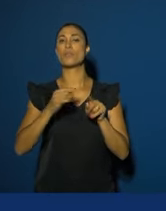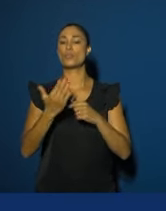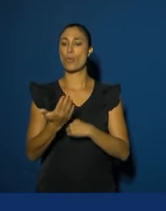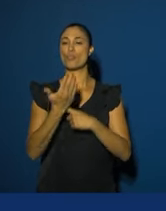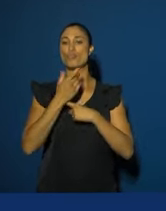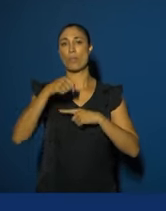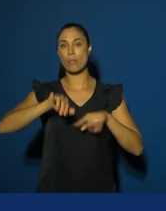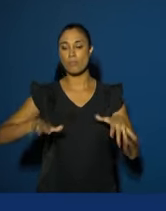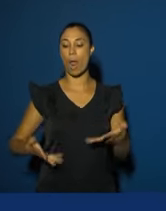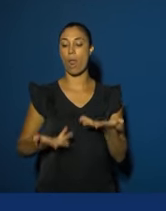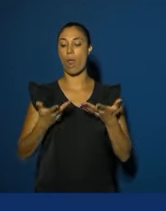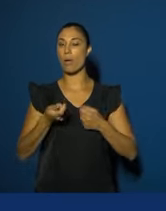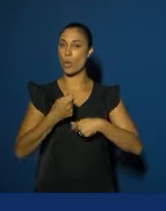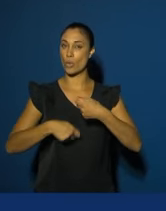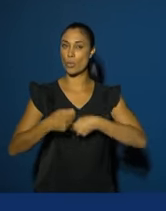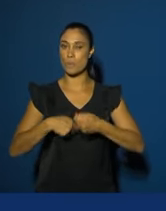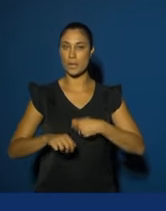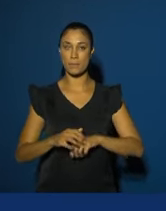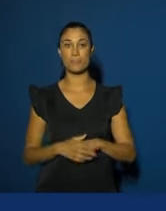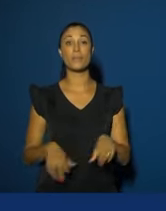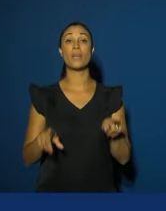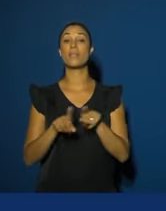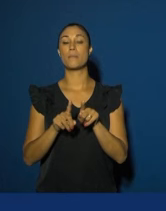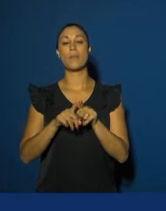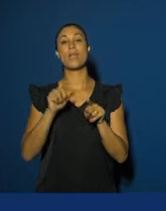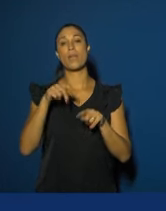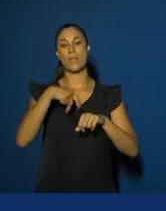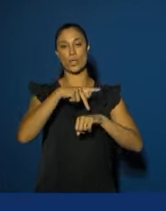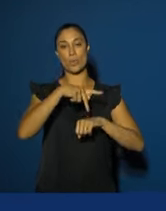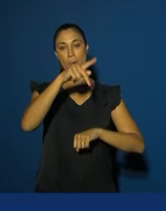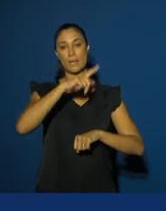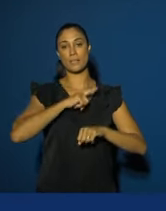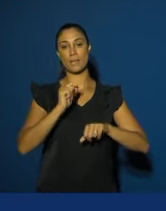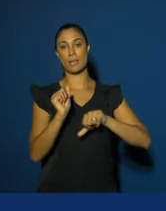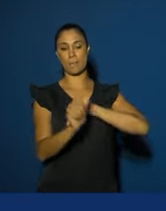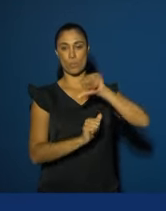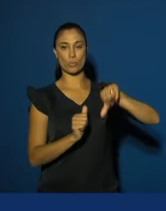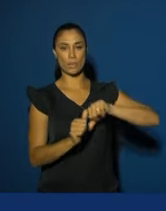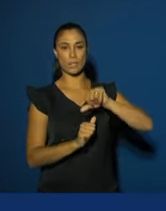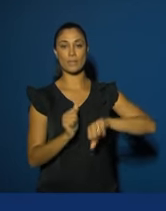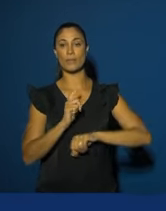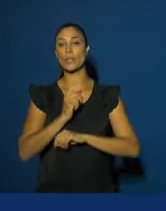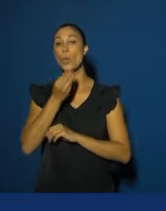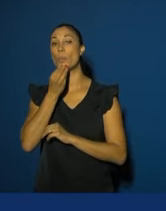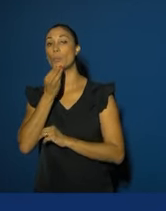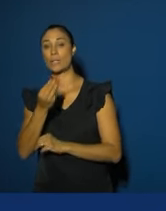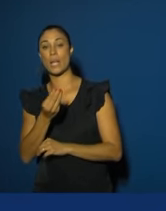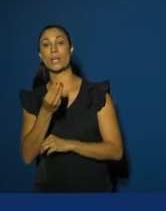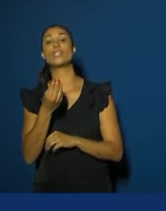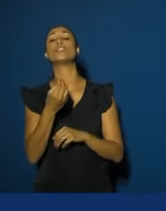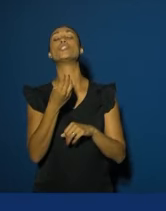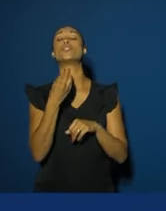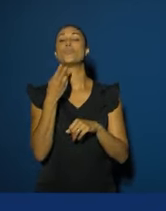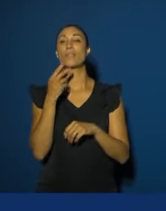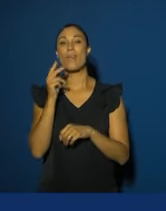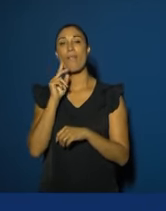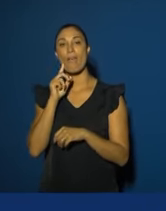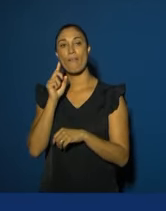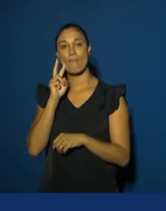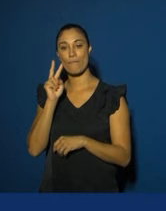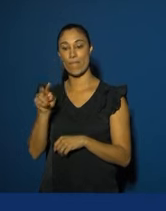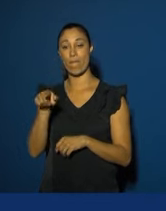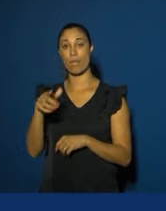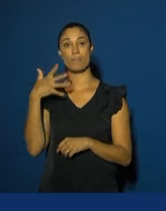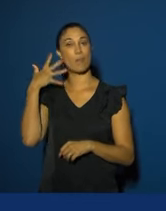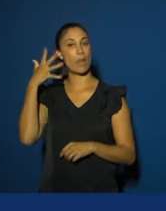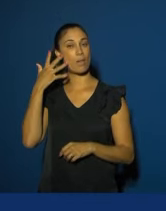economia e país que passa por grandes transformações e vamos ter oportunidade de ouvir o ministro Caputo falar um pouco do